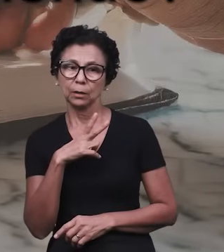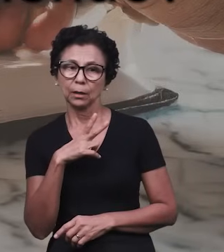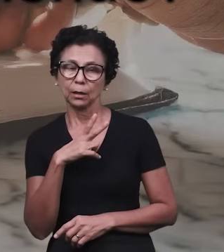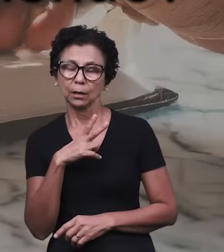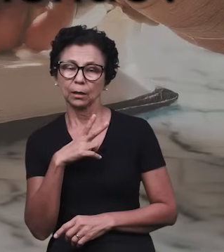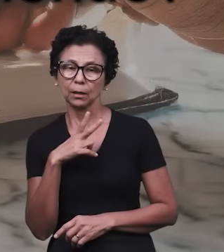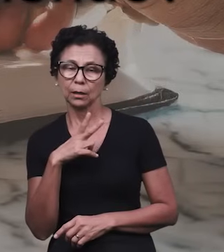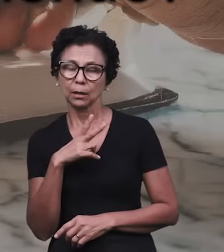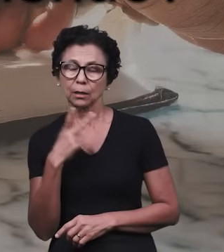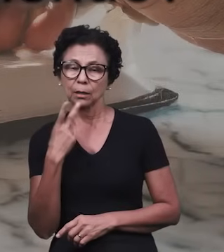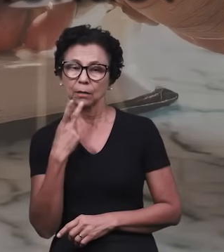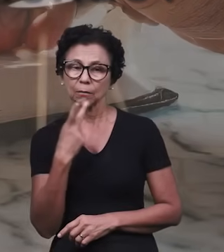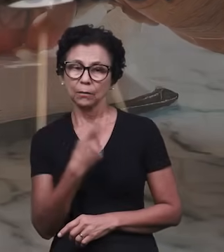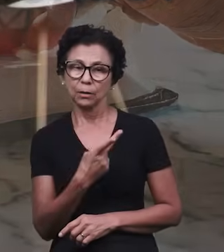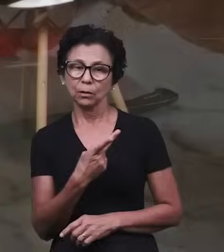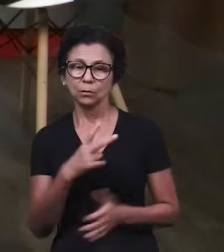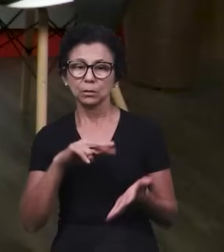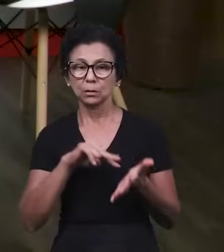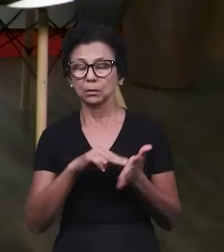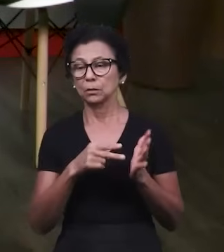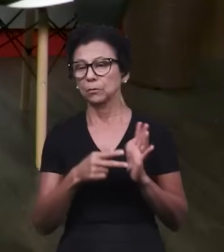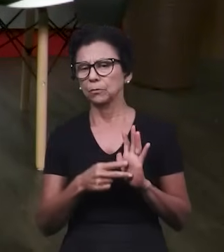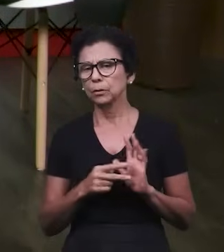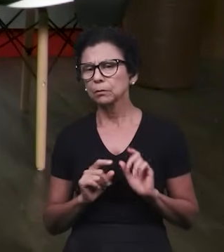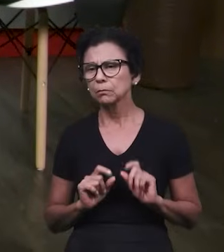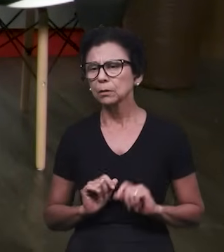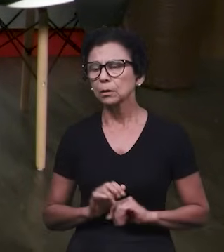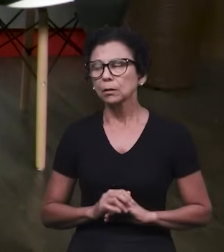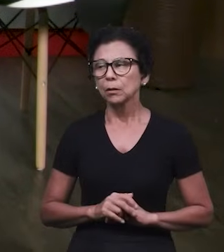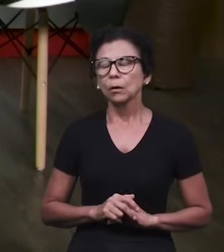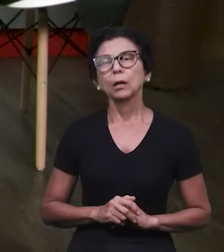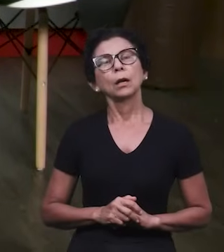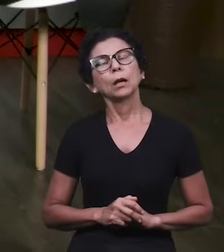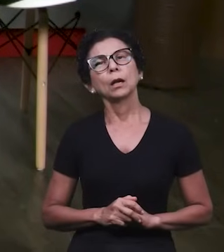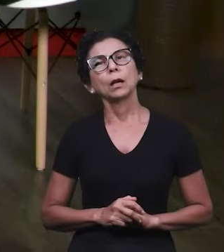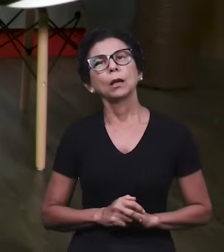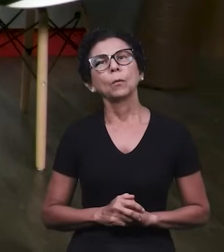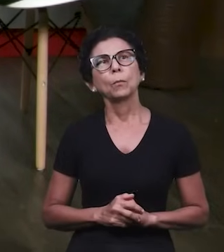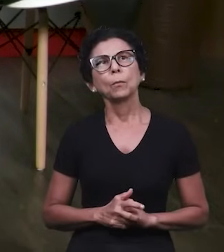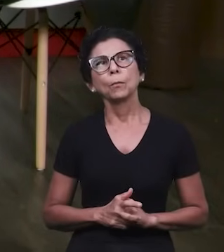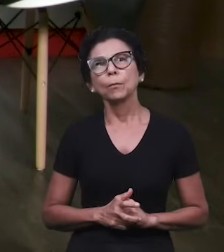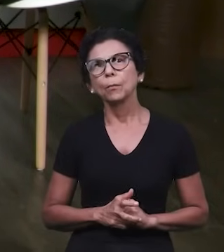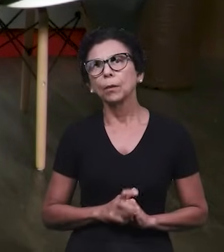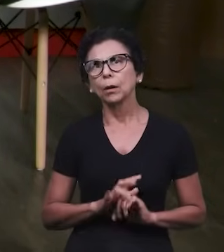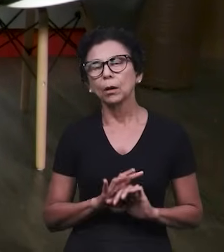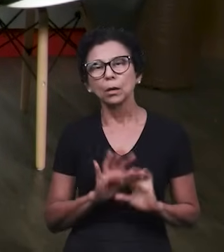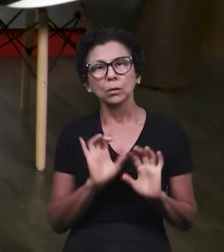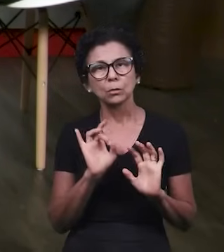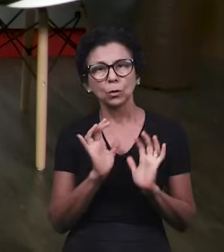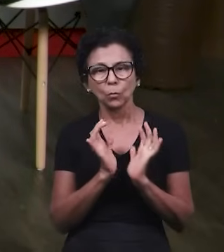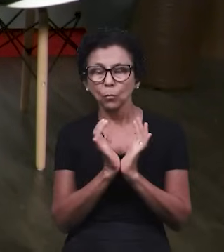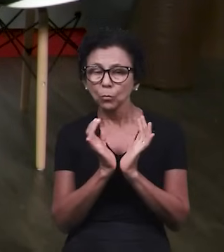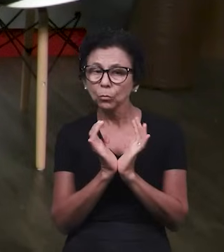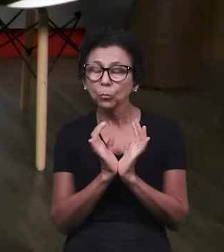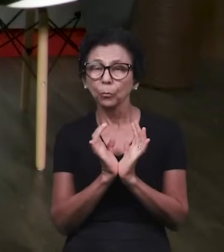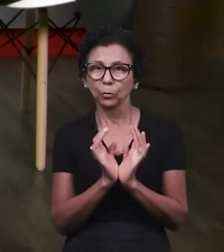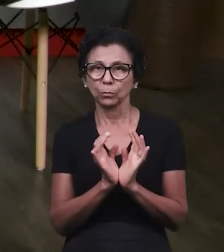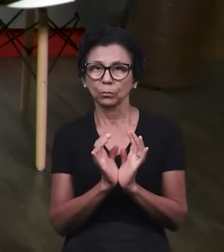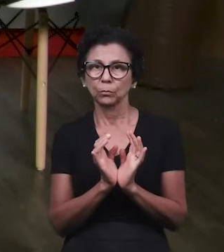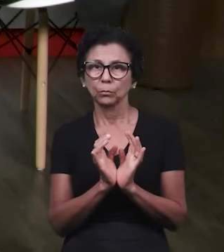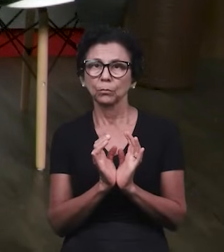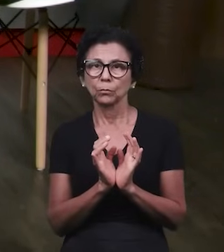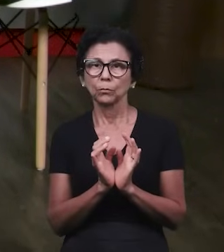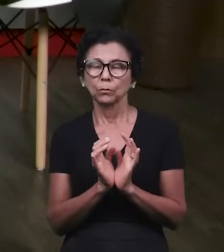alguém, significa o seguinte, algo que não é para que muitos... Uhum. Né? De